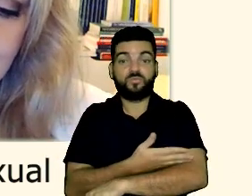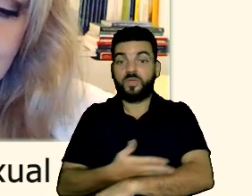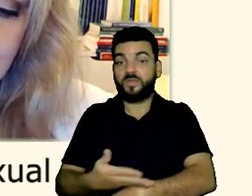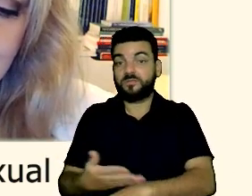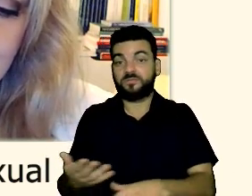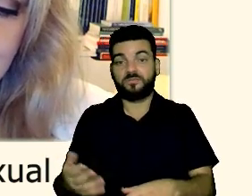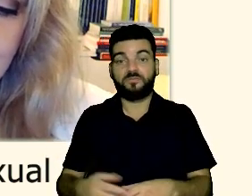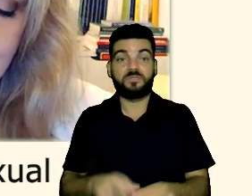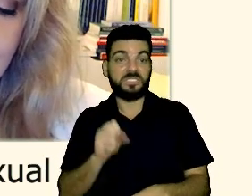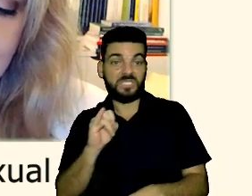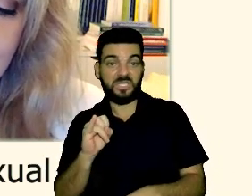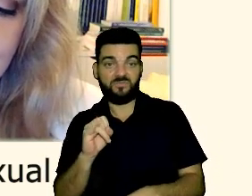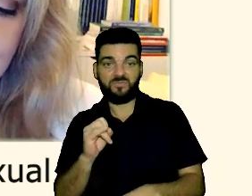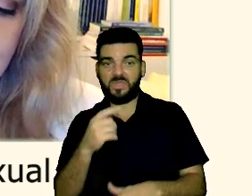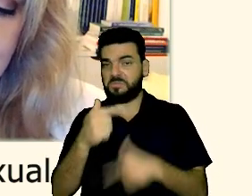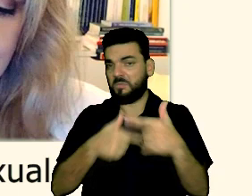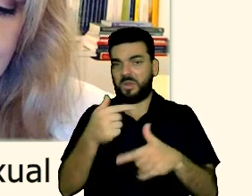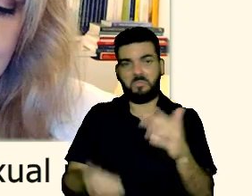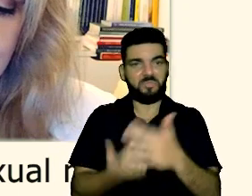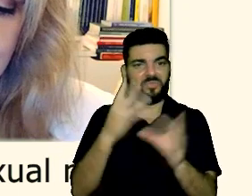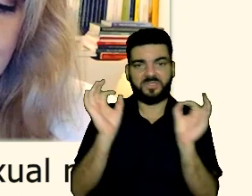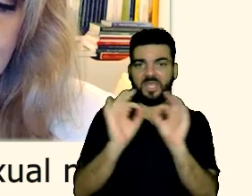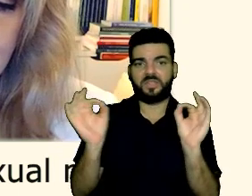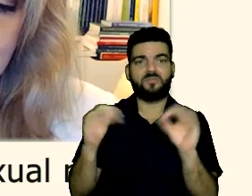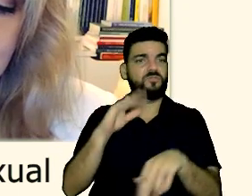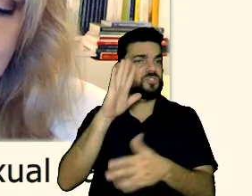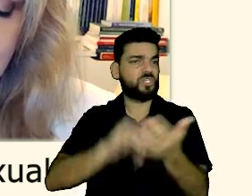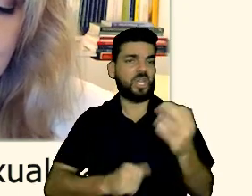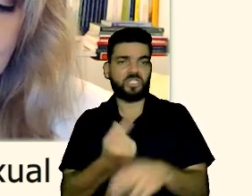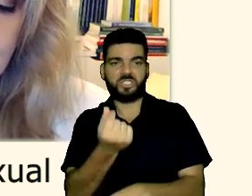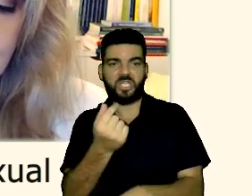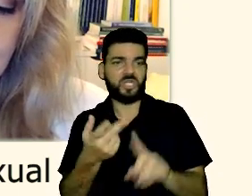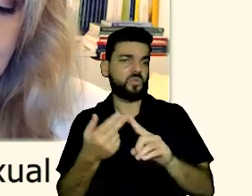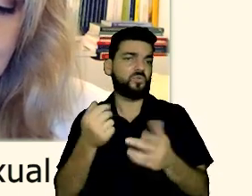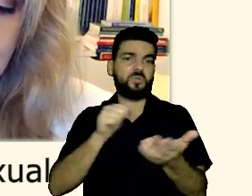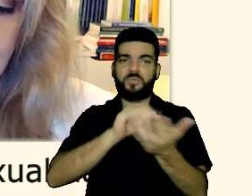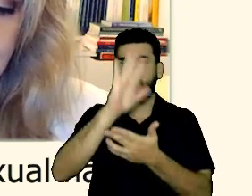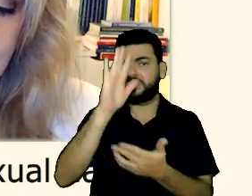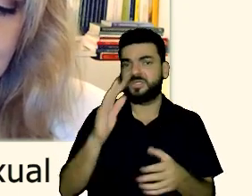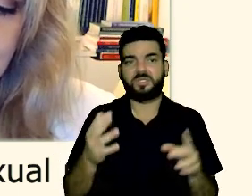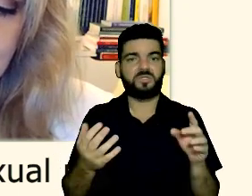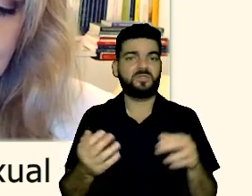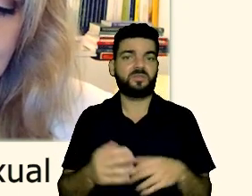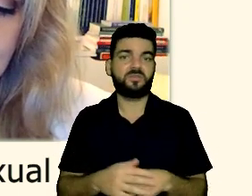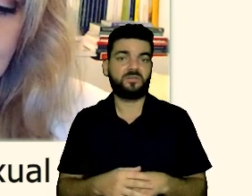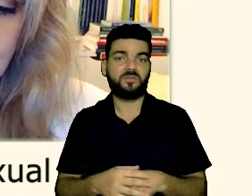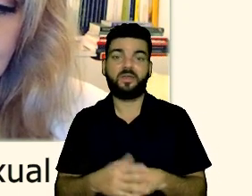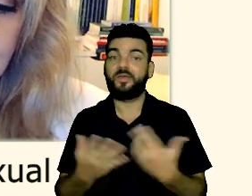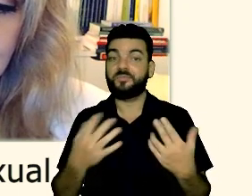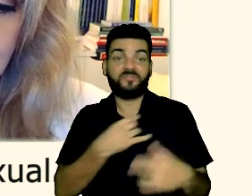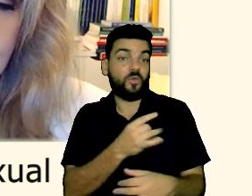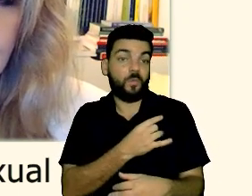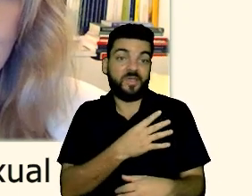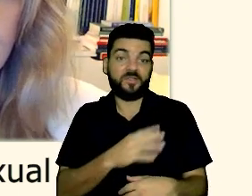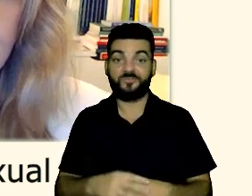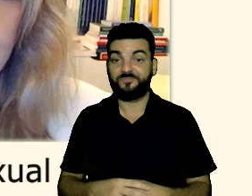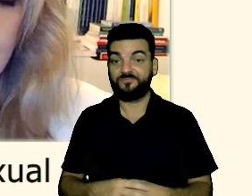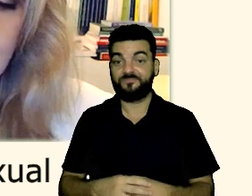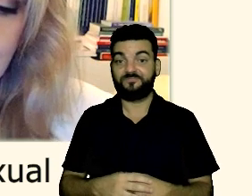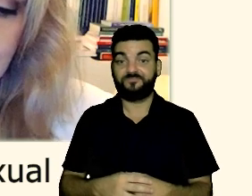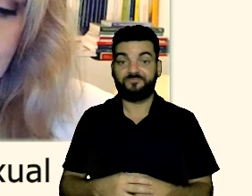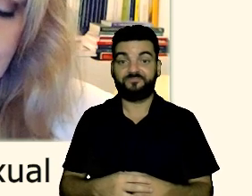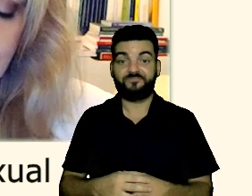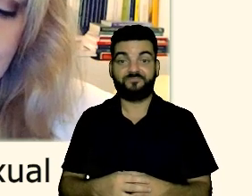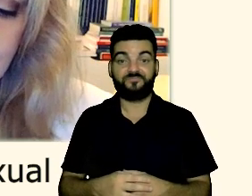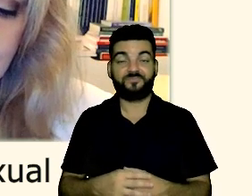uma gratificação, uma função comissionada, e muitas vezes isso é da nossa cultura colocar dessa forma: olha, você não está